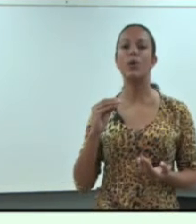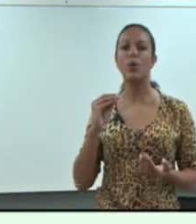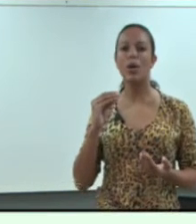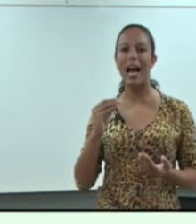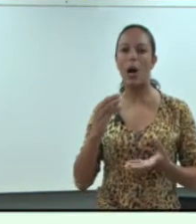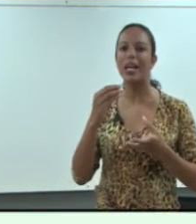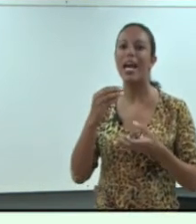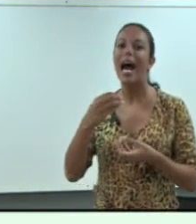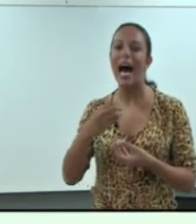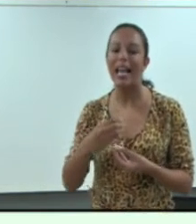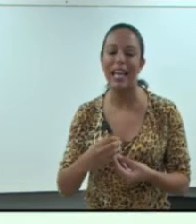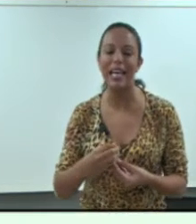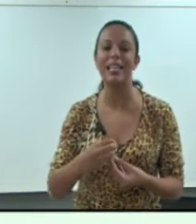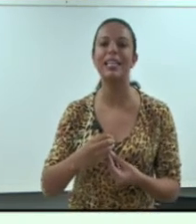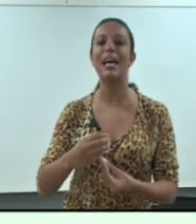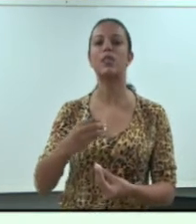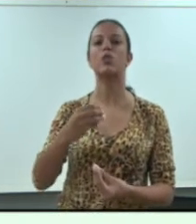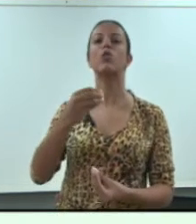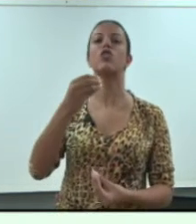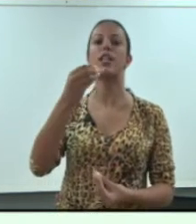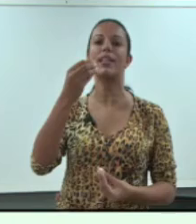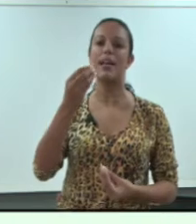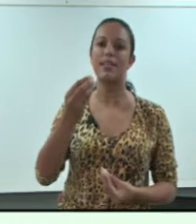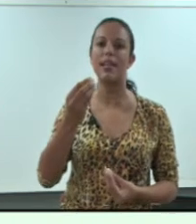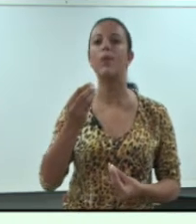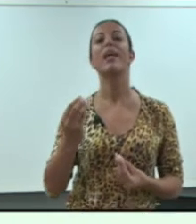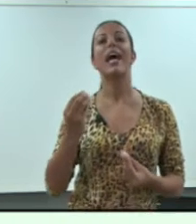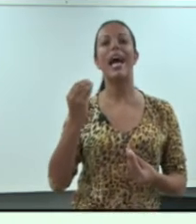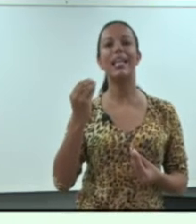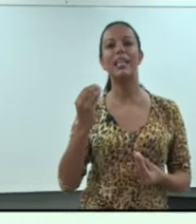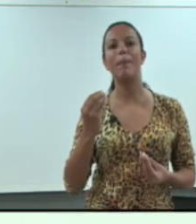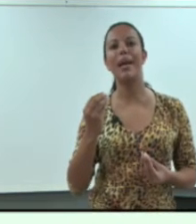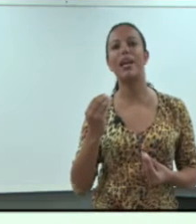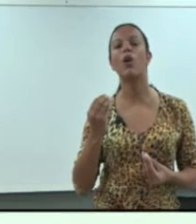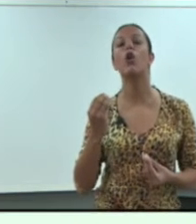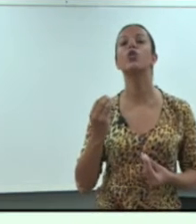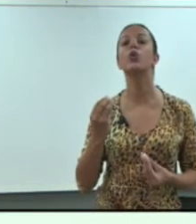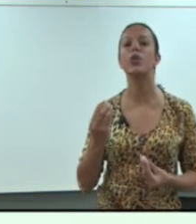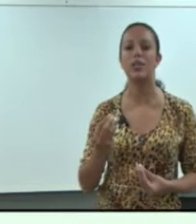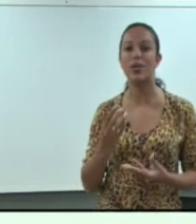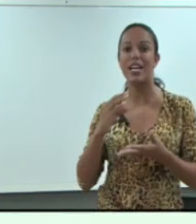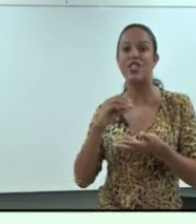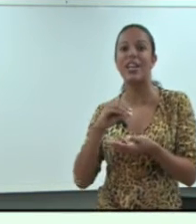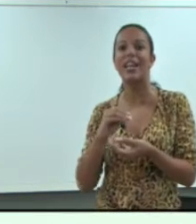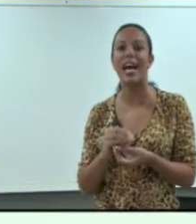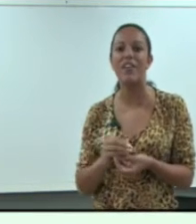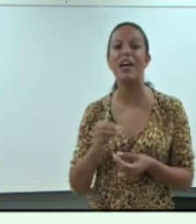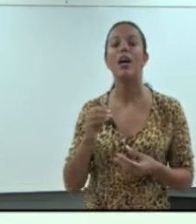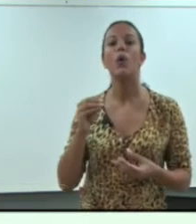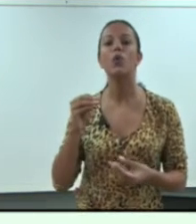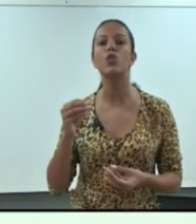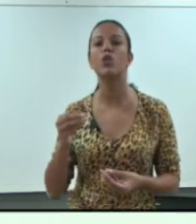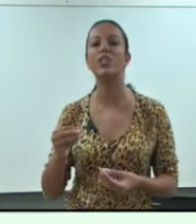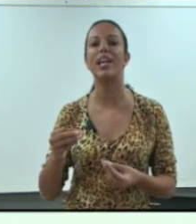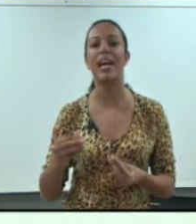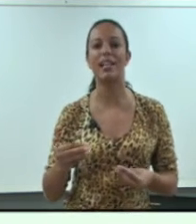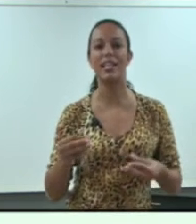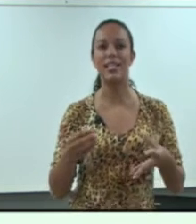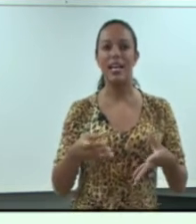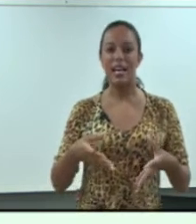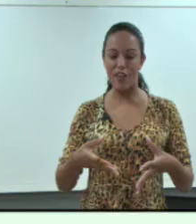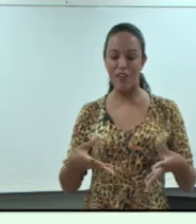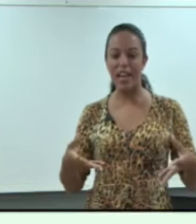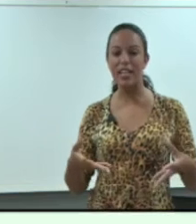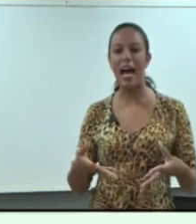a função do caule além da sustentação e quem conduz ou seja leva os